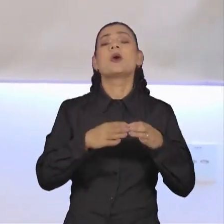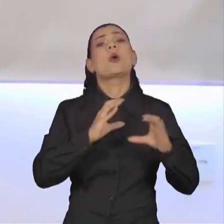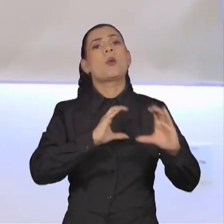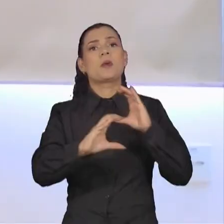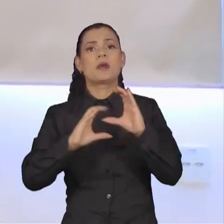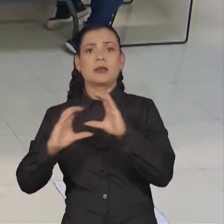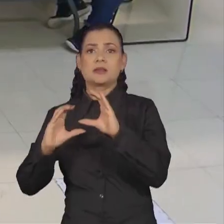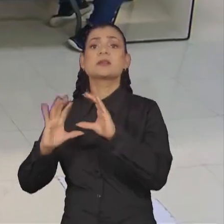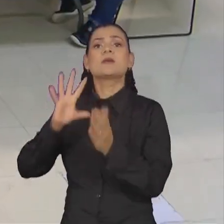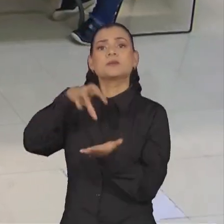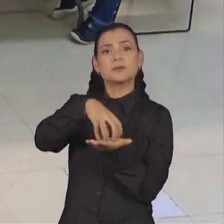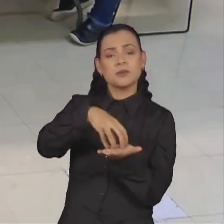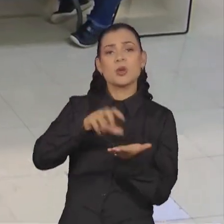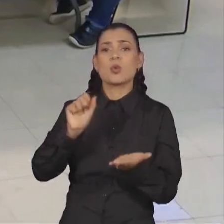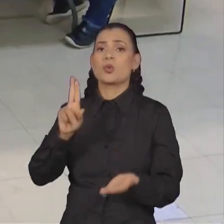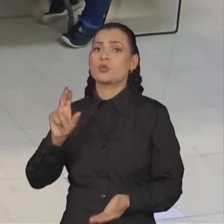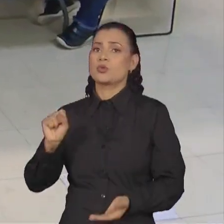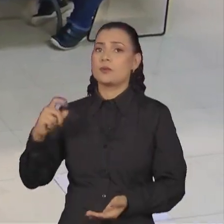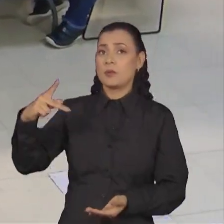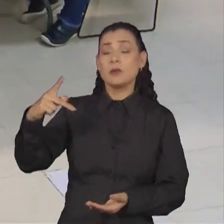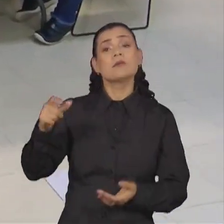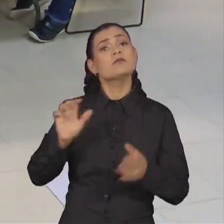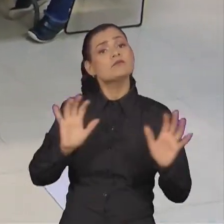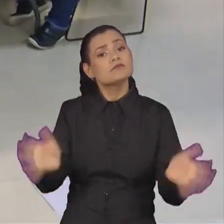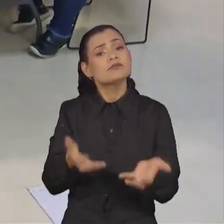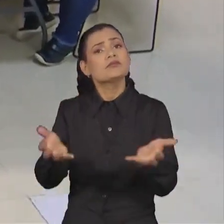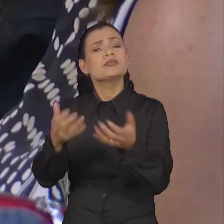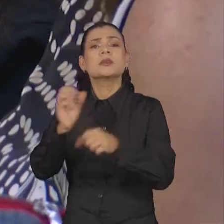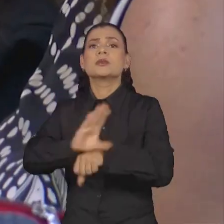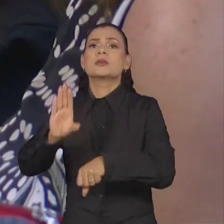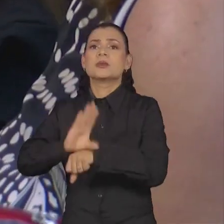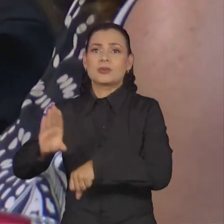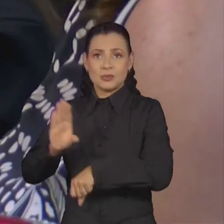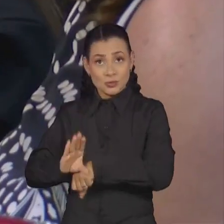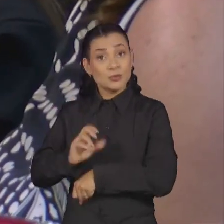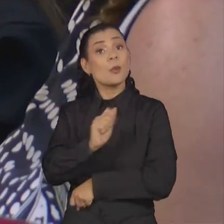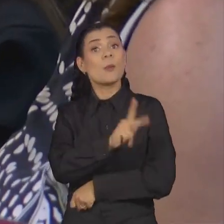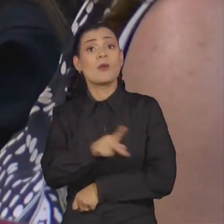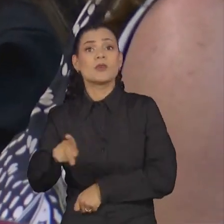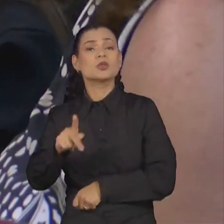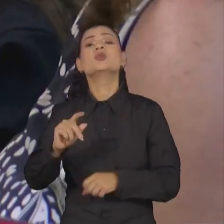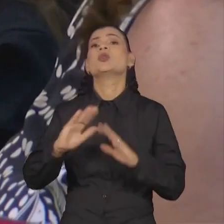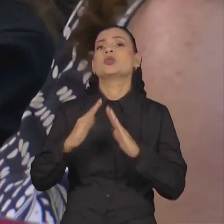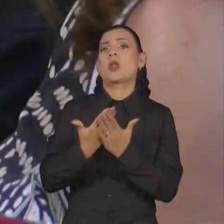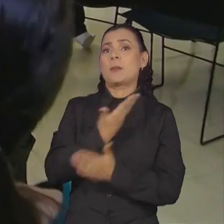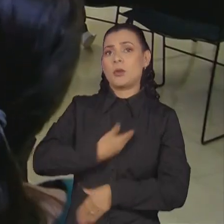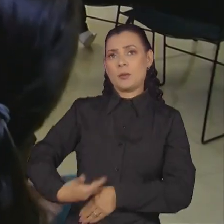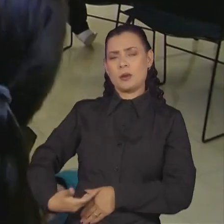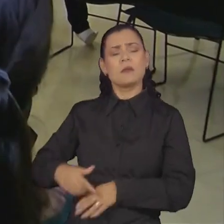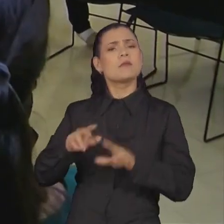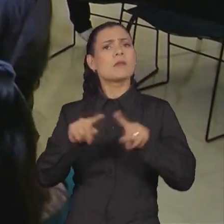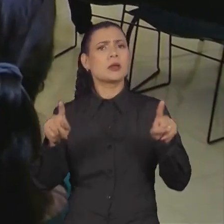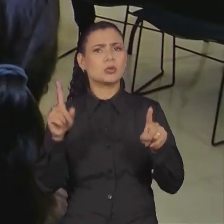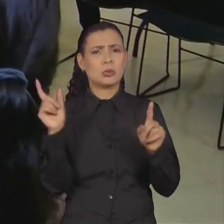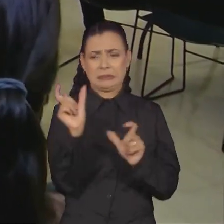educação da USP tem preparado professores da rede pública. O nome pode parecer